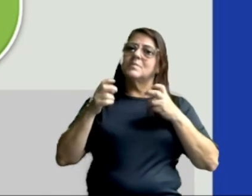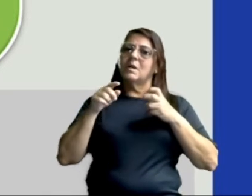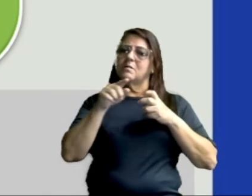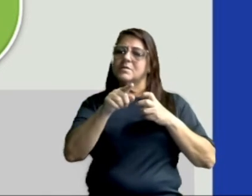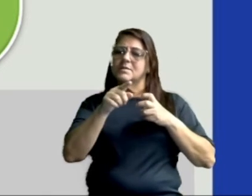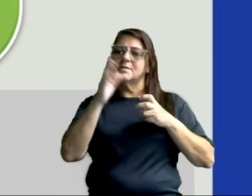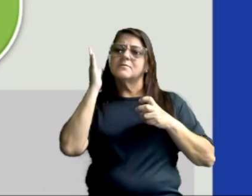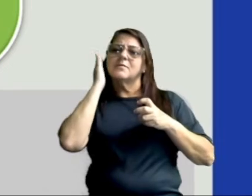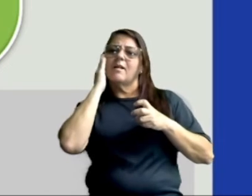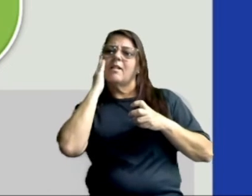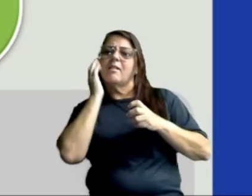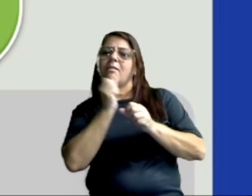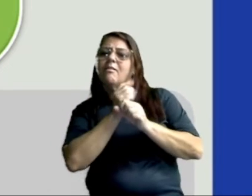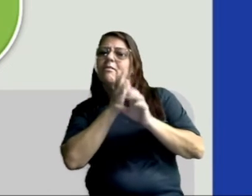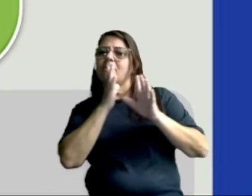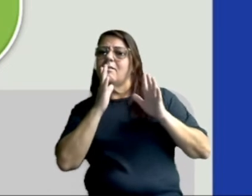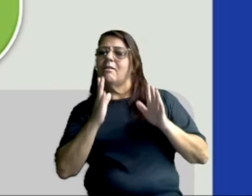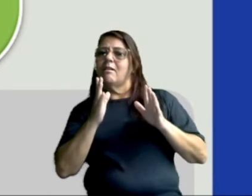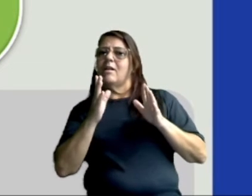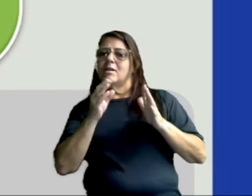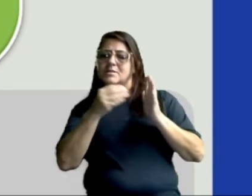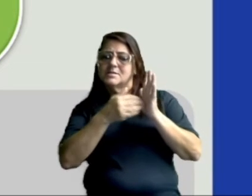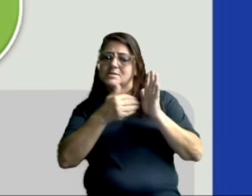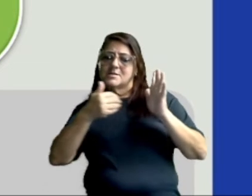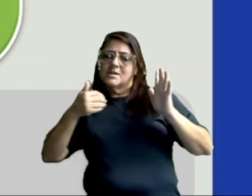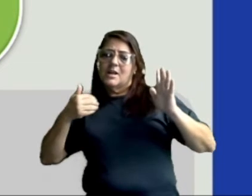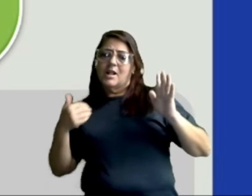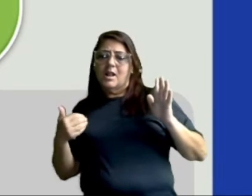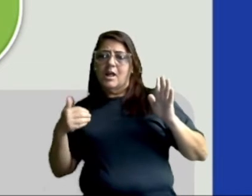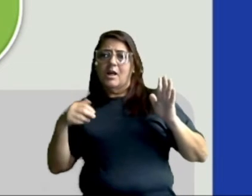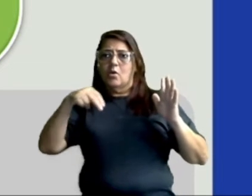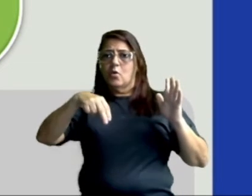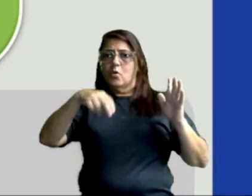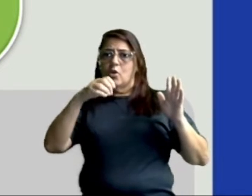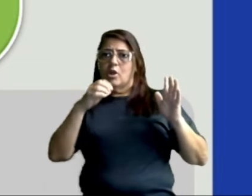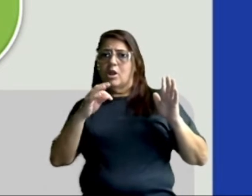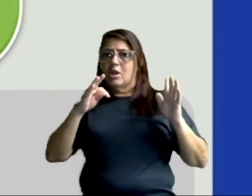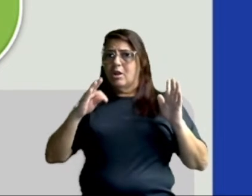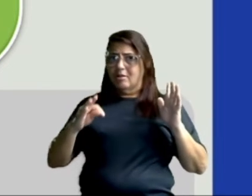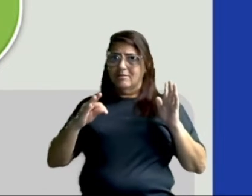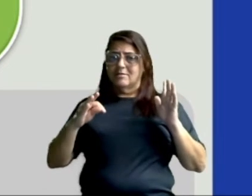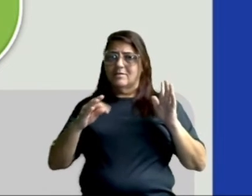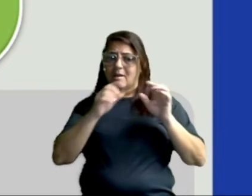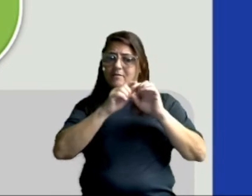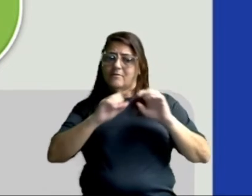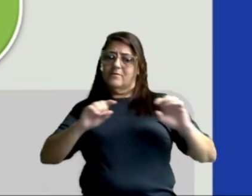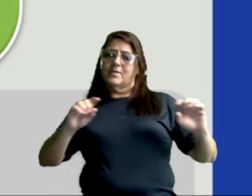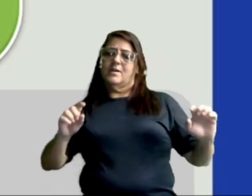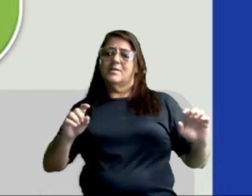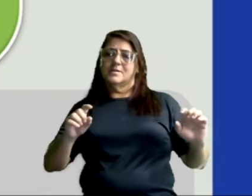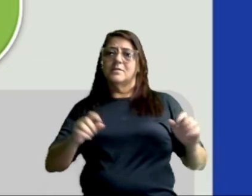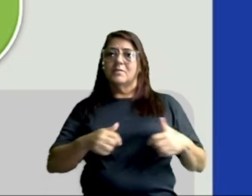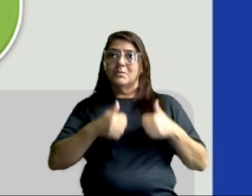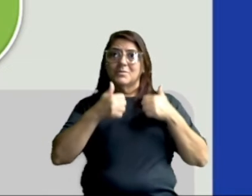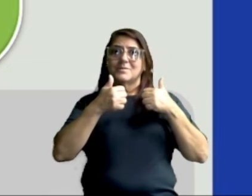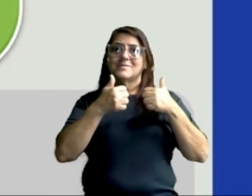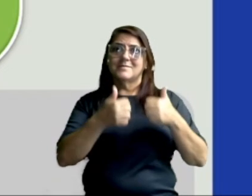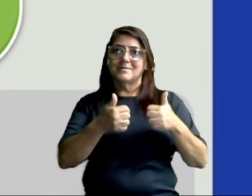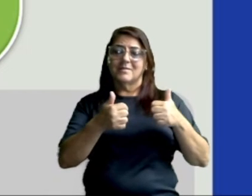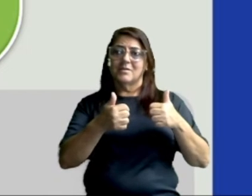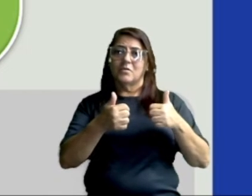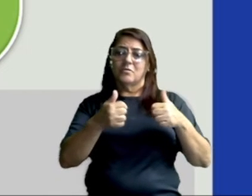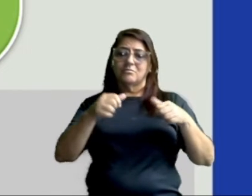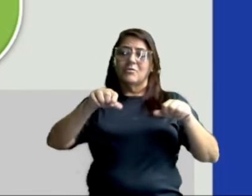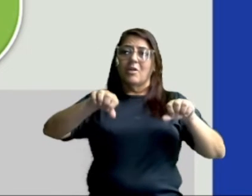você já ficar ligadinho que se eu tiro esse not, tua frase fica afirmativa. Colocando not, tua frase se